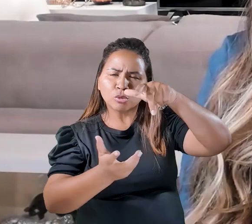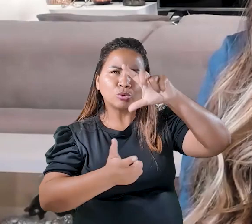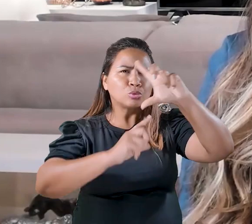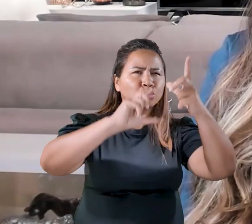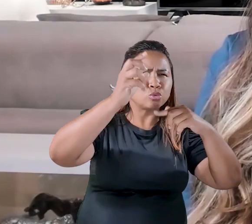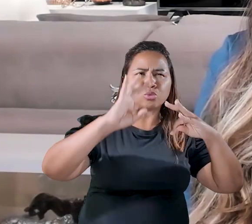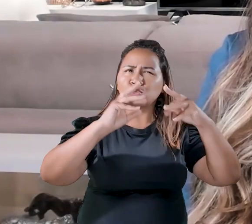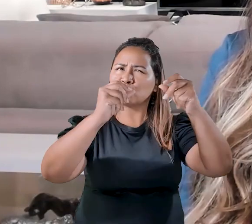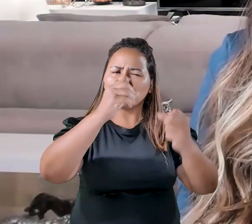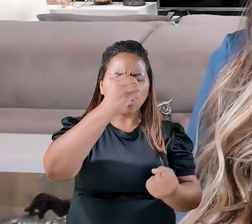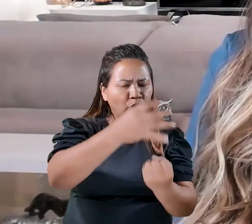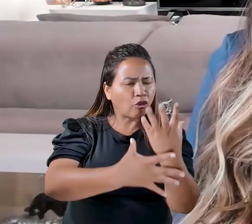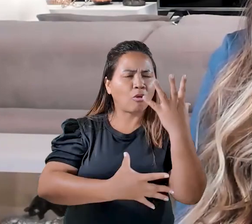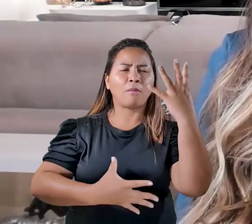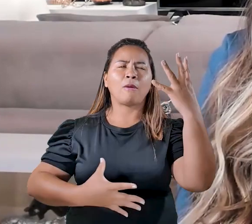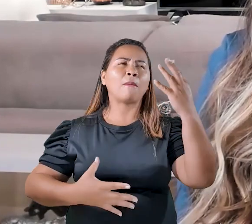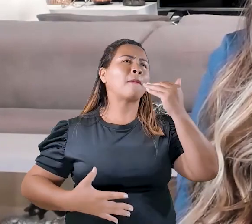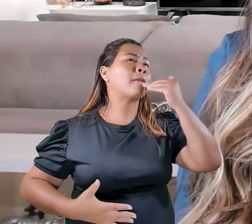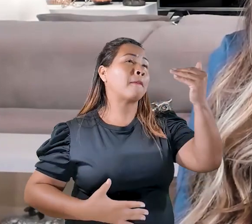Limpa em mim.